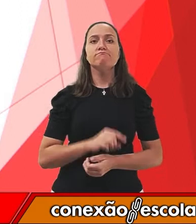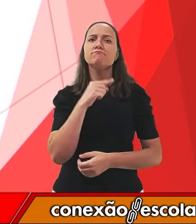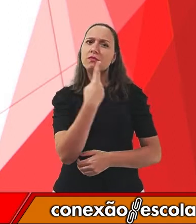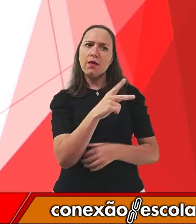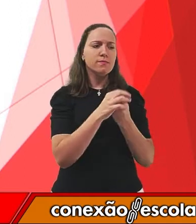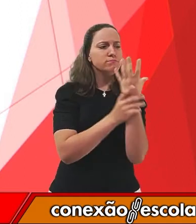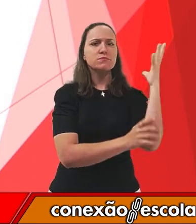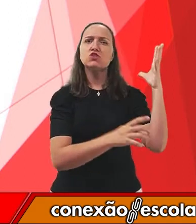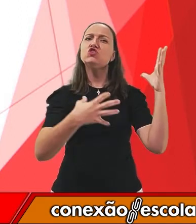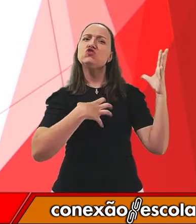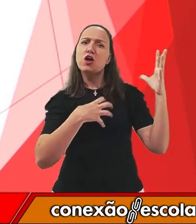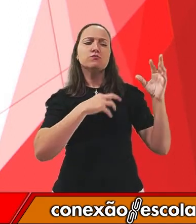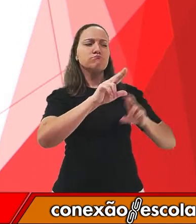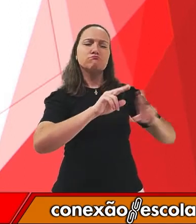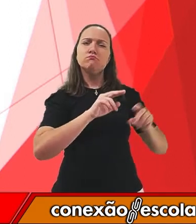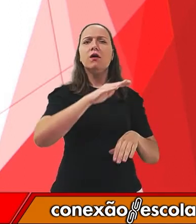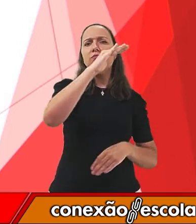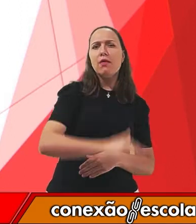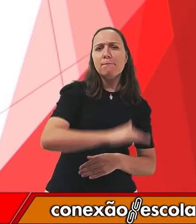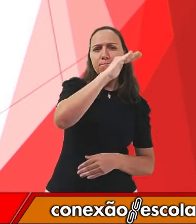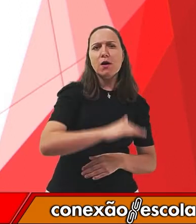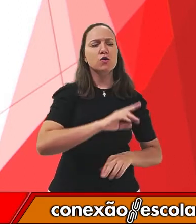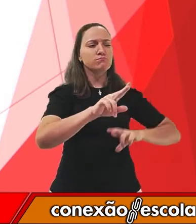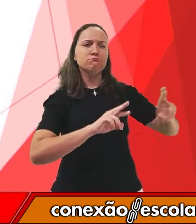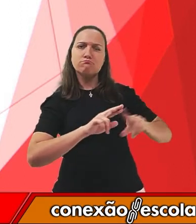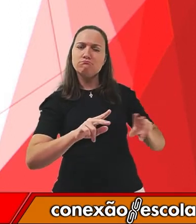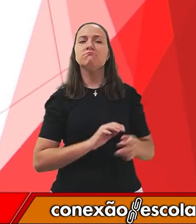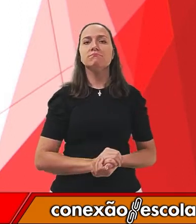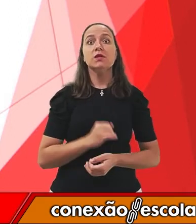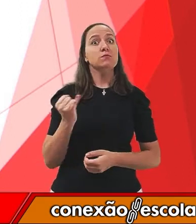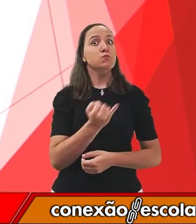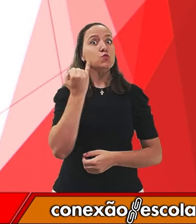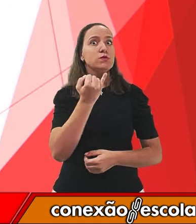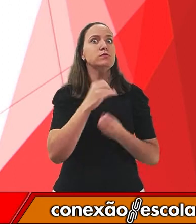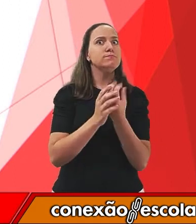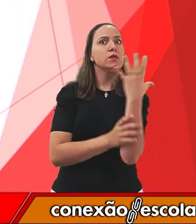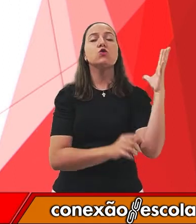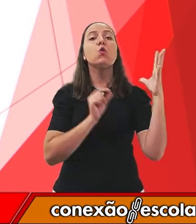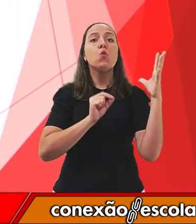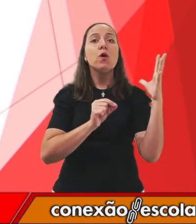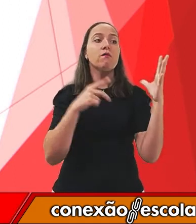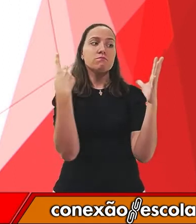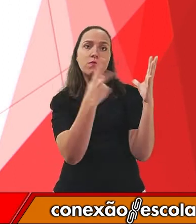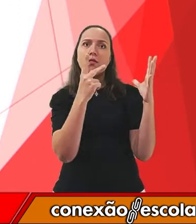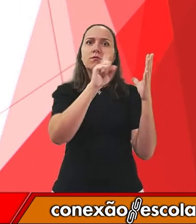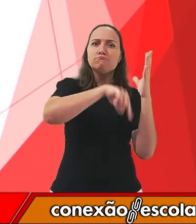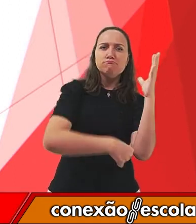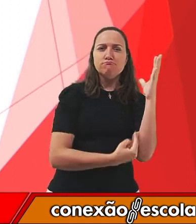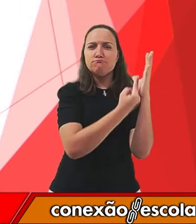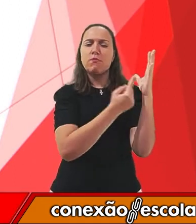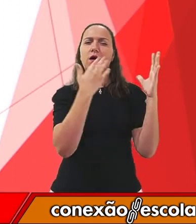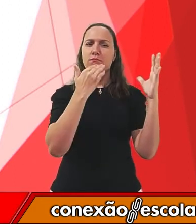formas e tamanhos bem variados, e há uma importância muito grande nelas. Através da produção do seu